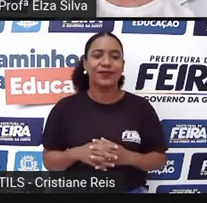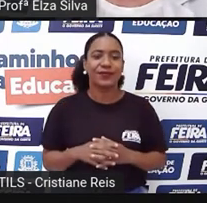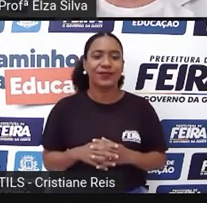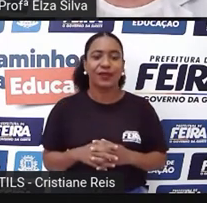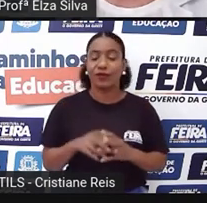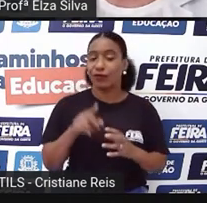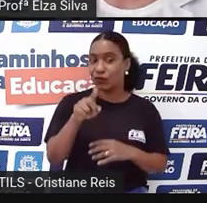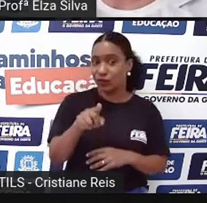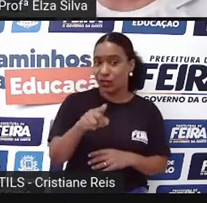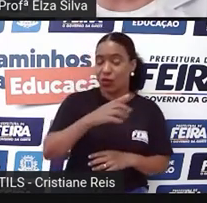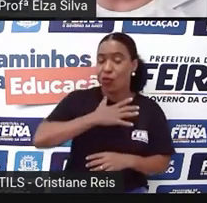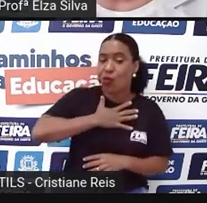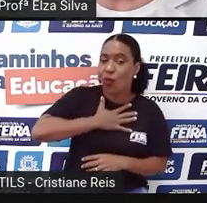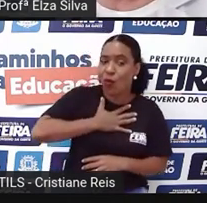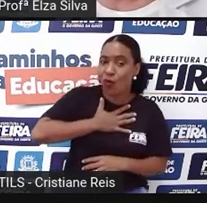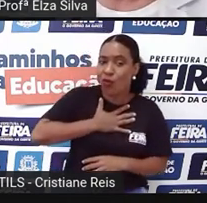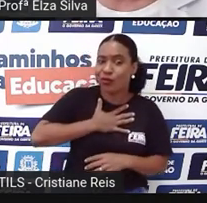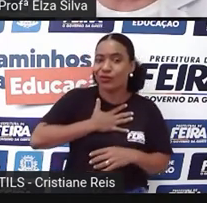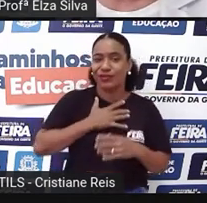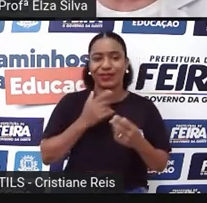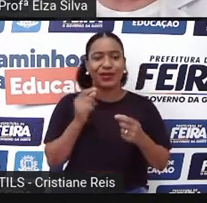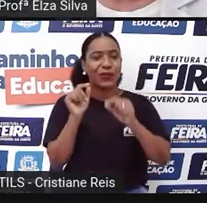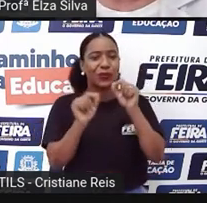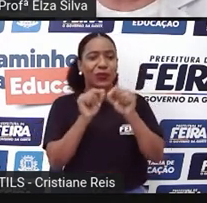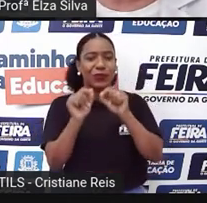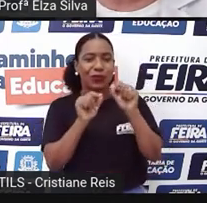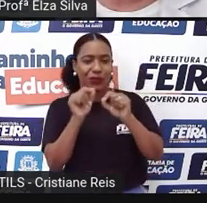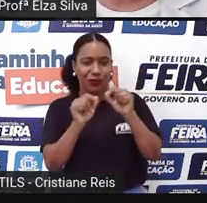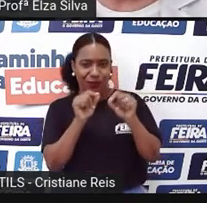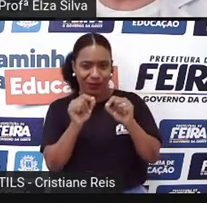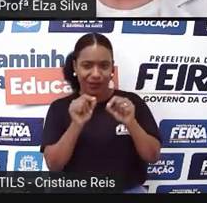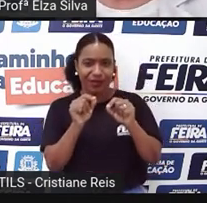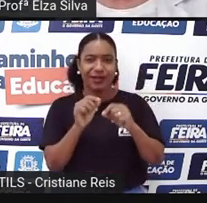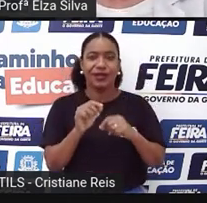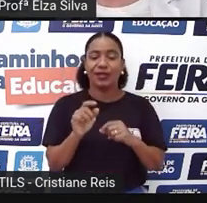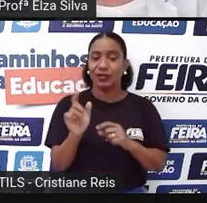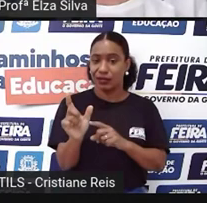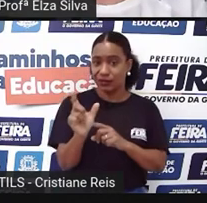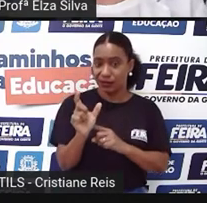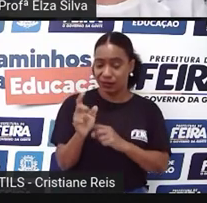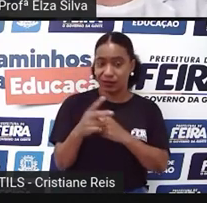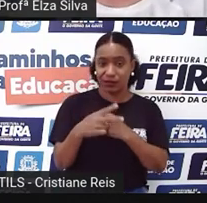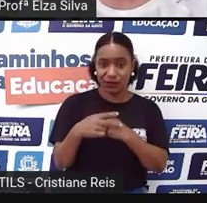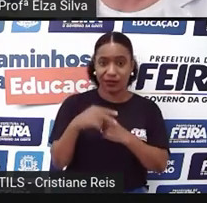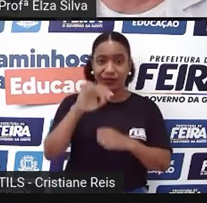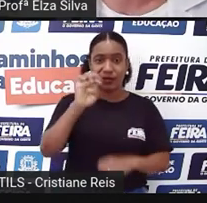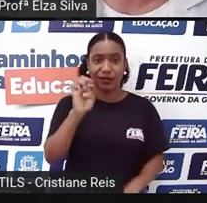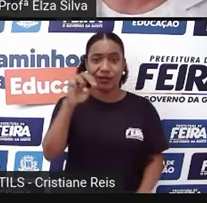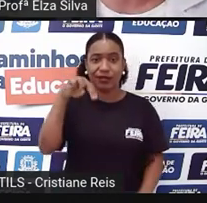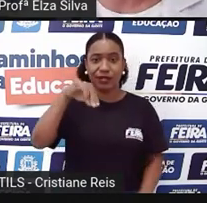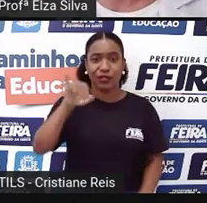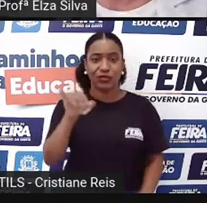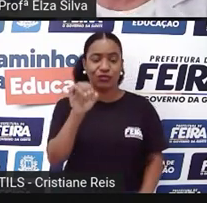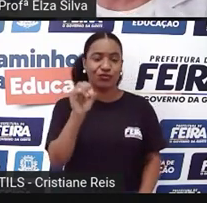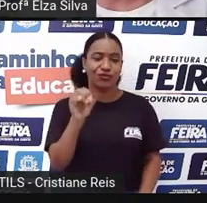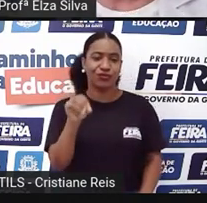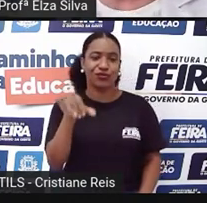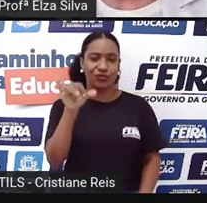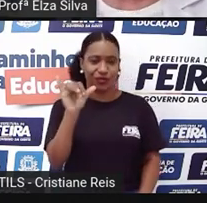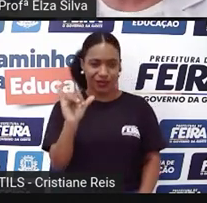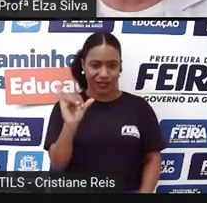você gosta de fazer? Neste caso, o verbo enjoy também está relacionado àquilo que a gente faz, que nos